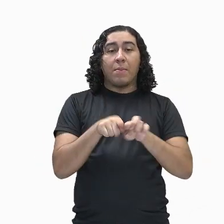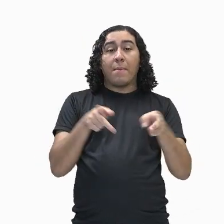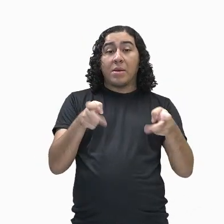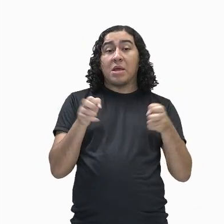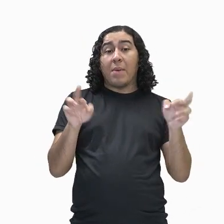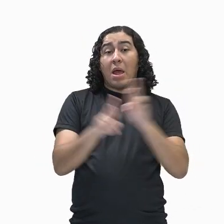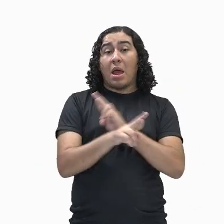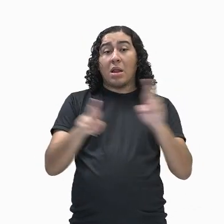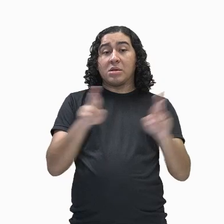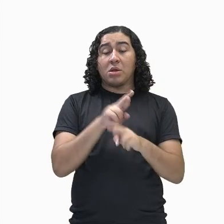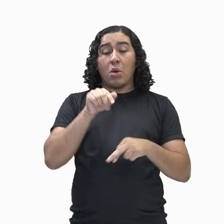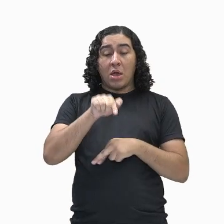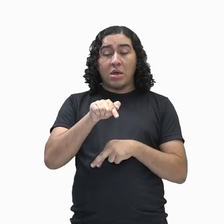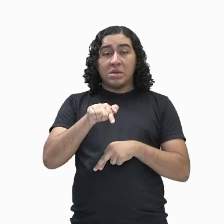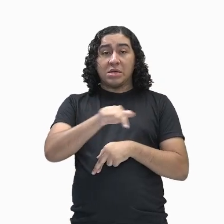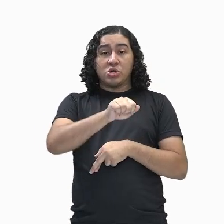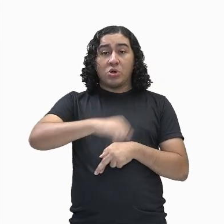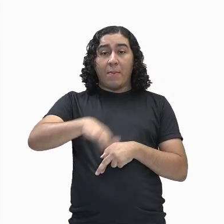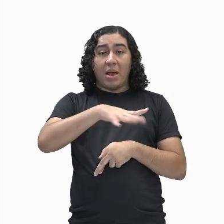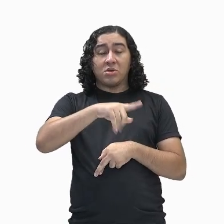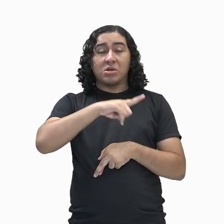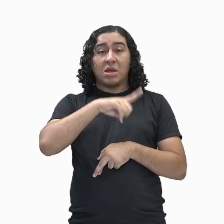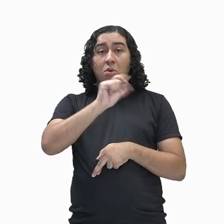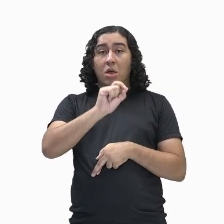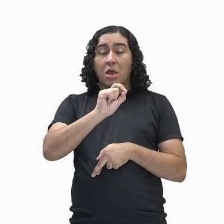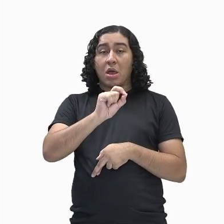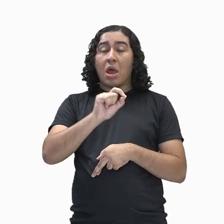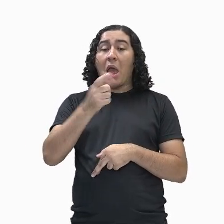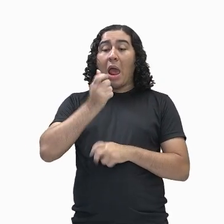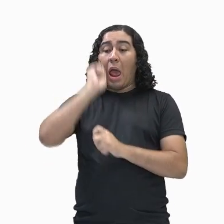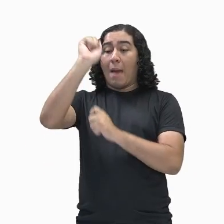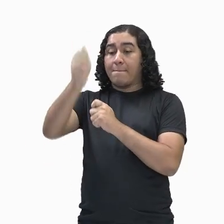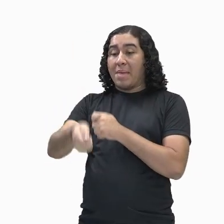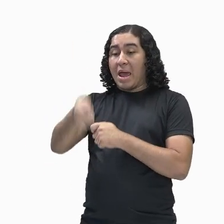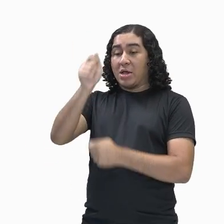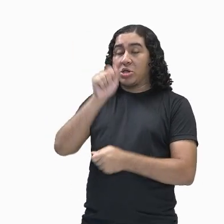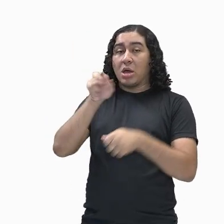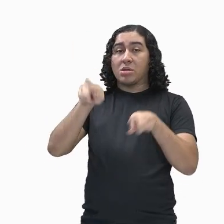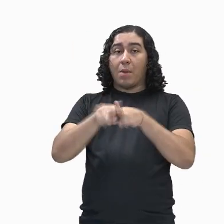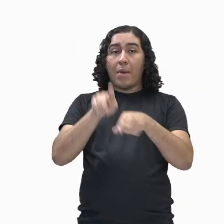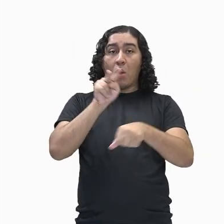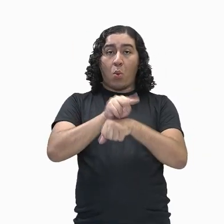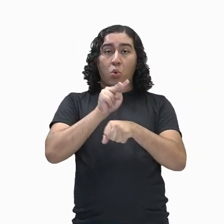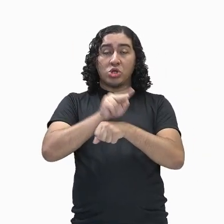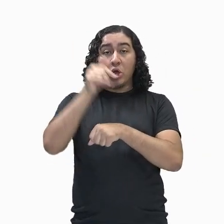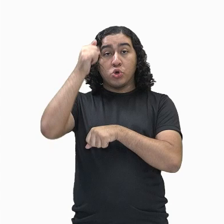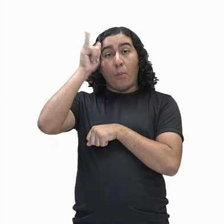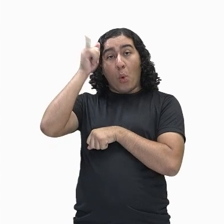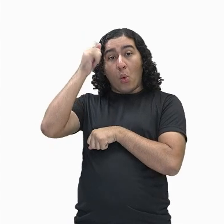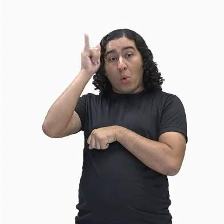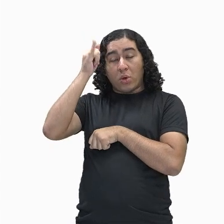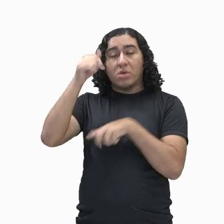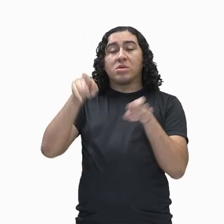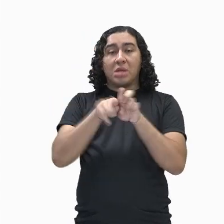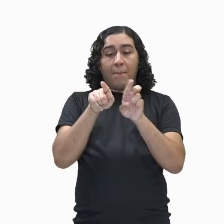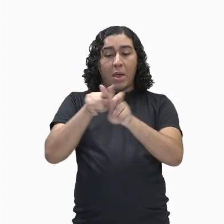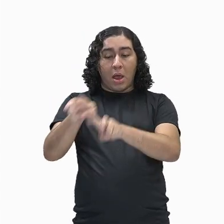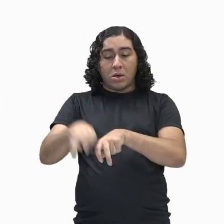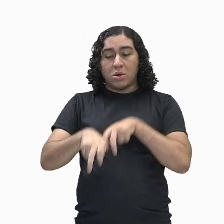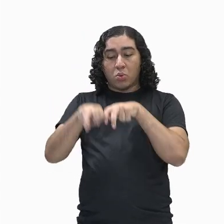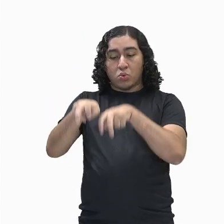do Cerrado com a pecuária e também a agricultura, né? Existe muita parte da